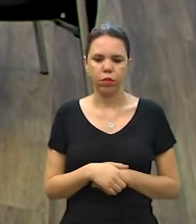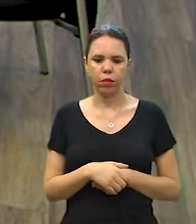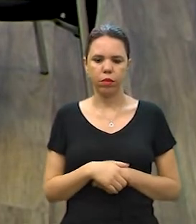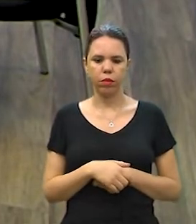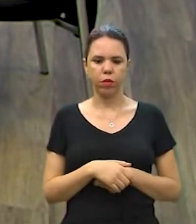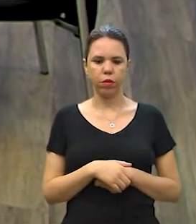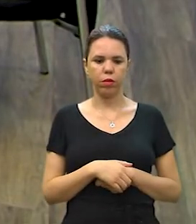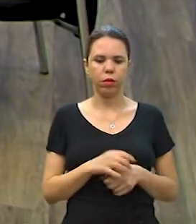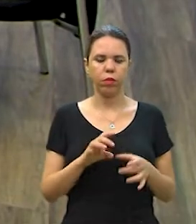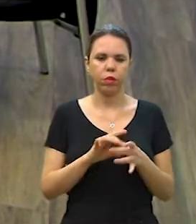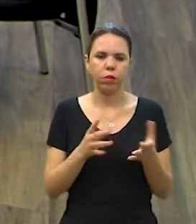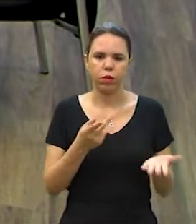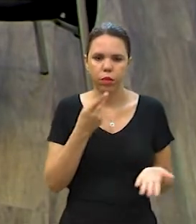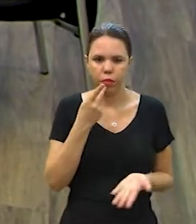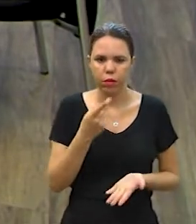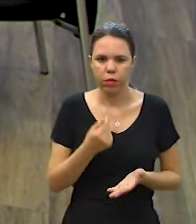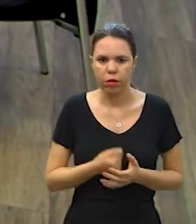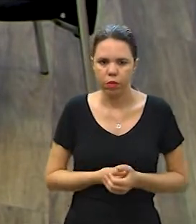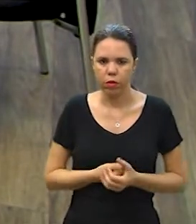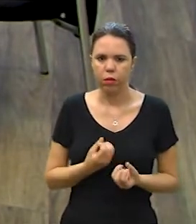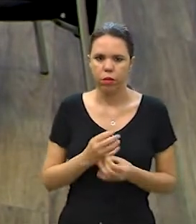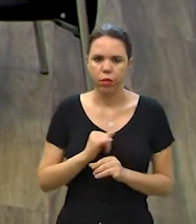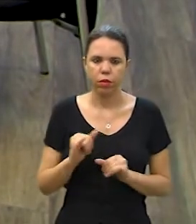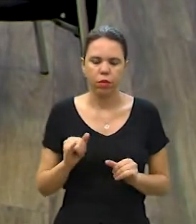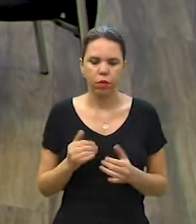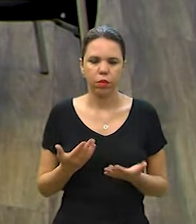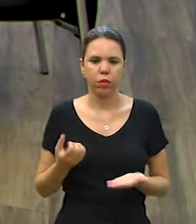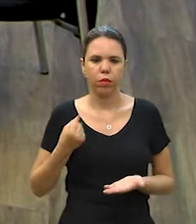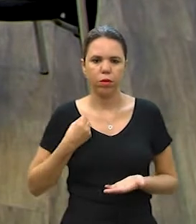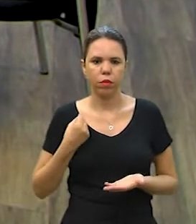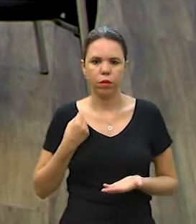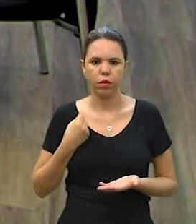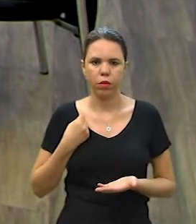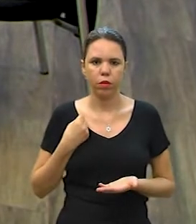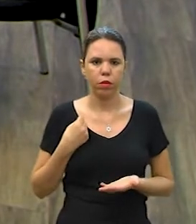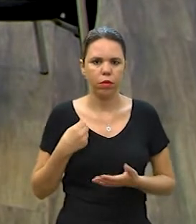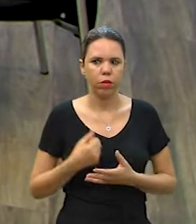se me permite informar, inclusive, os números